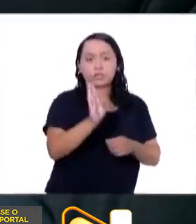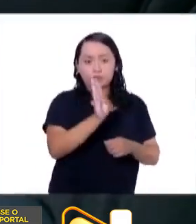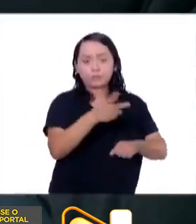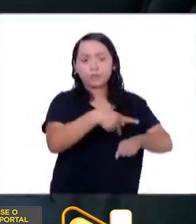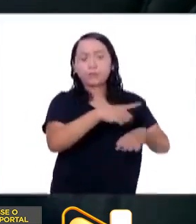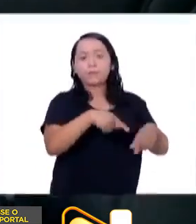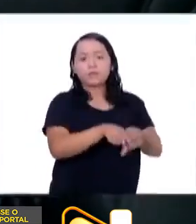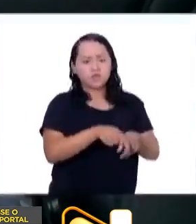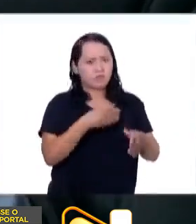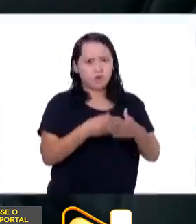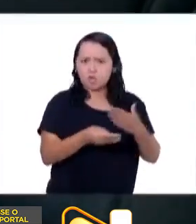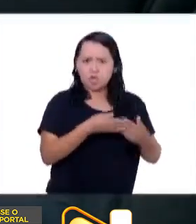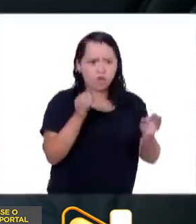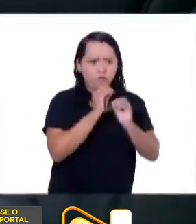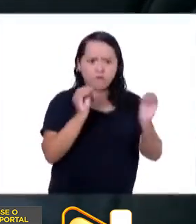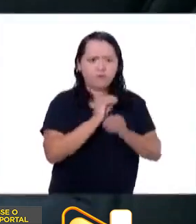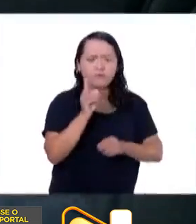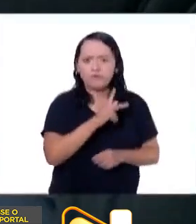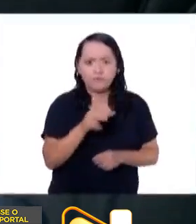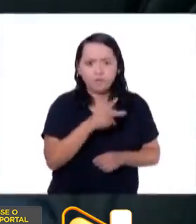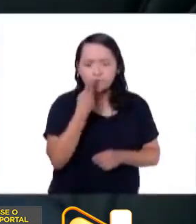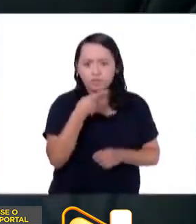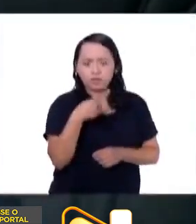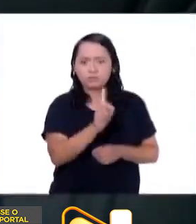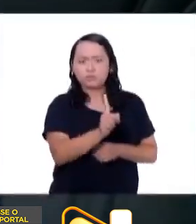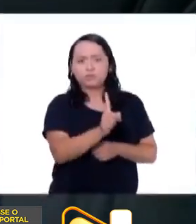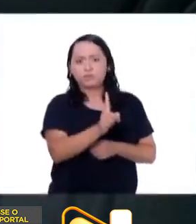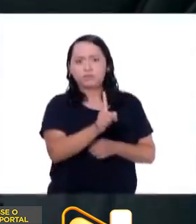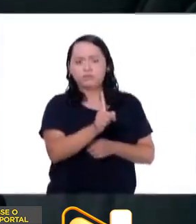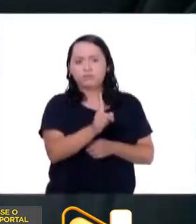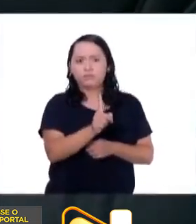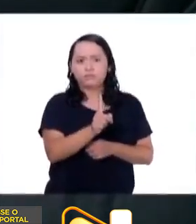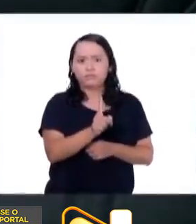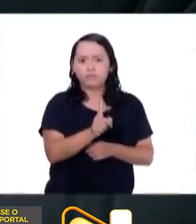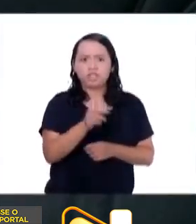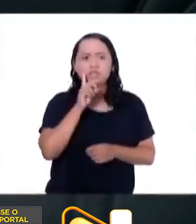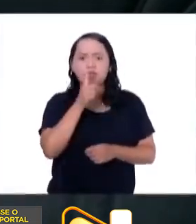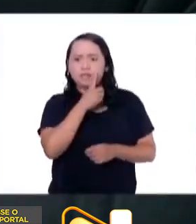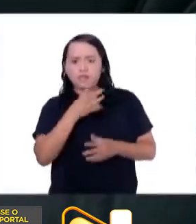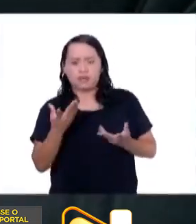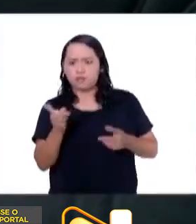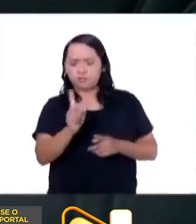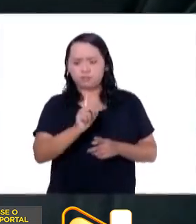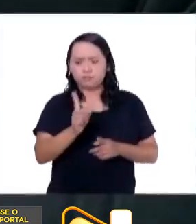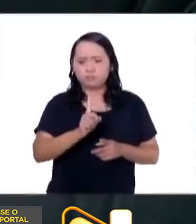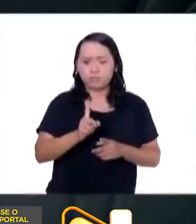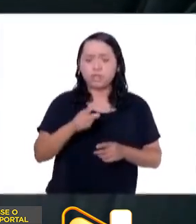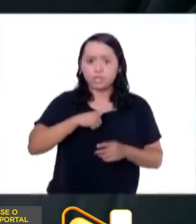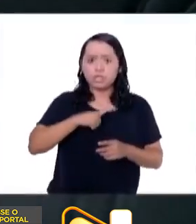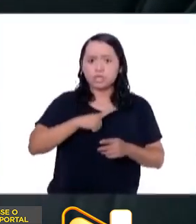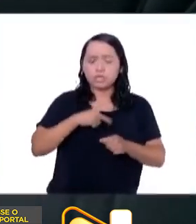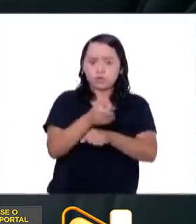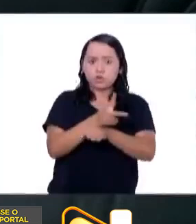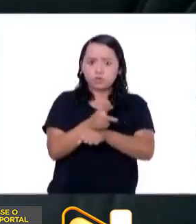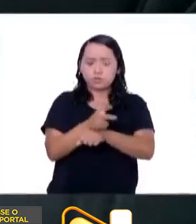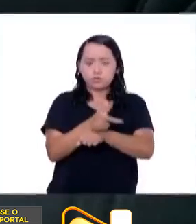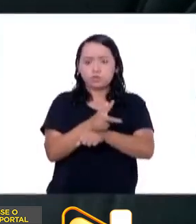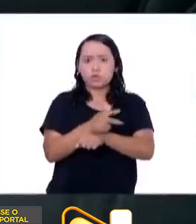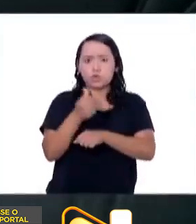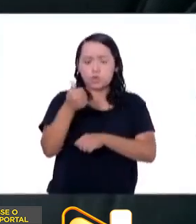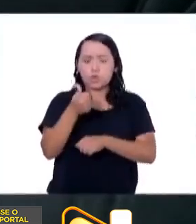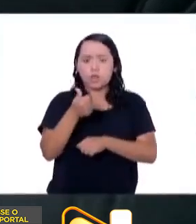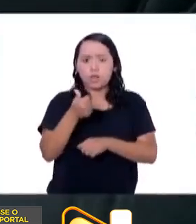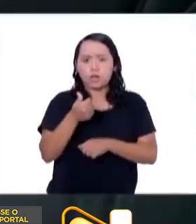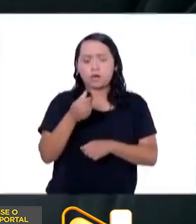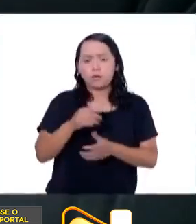momento algum eu disse que o governador era o Pablo Escobar de Roraima. Eu desafio achar, eu tenho uma gravação integral, uma hora de